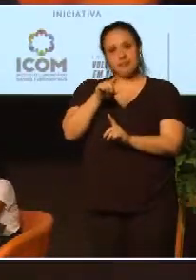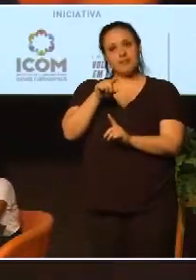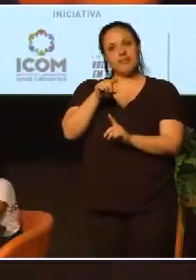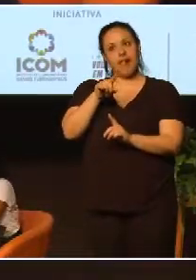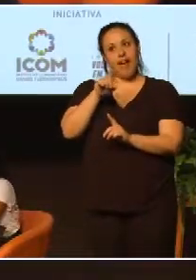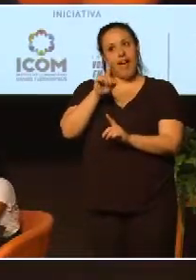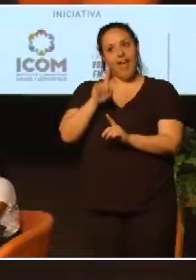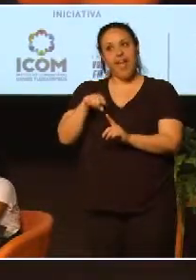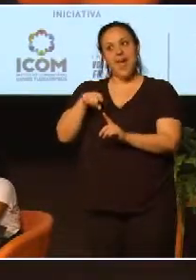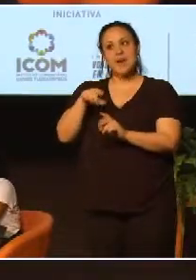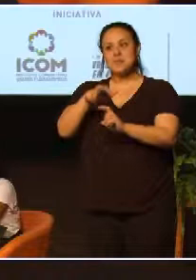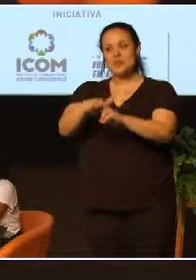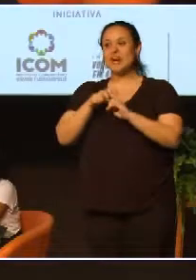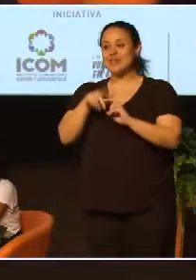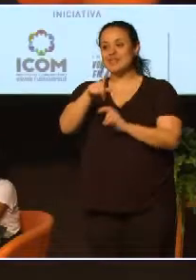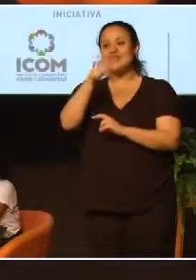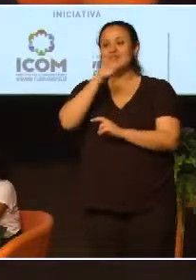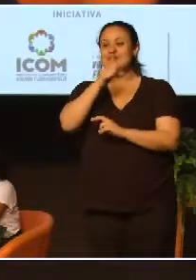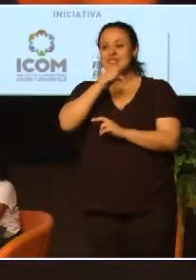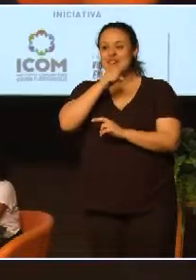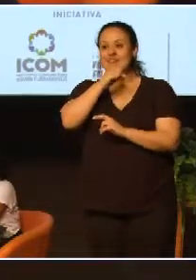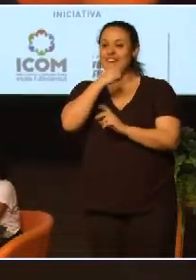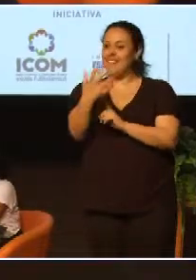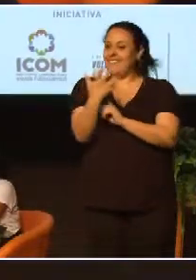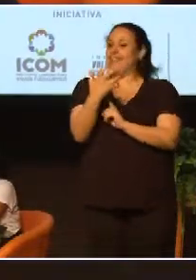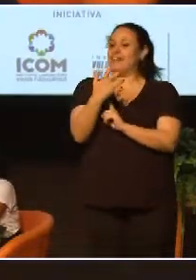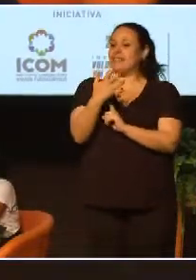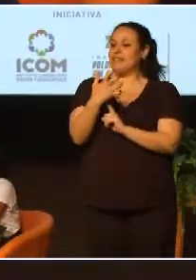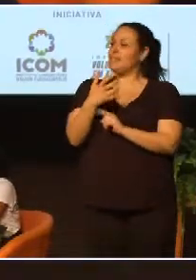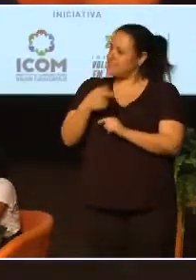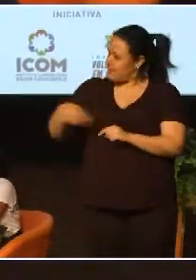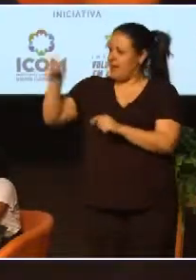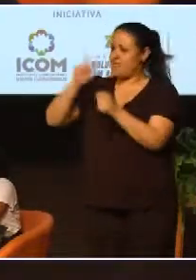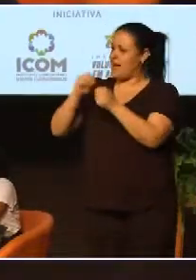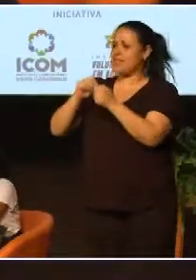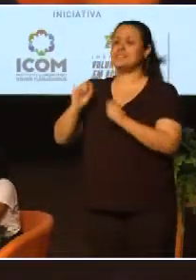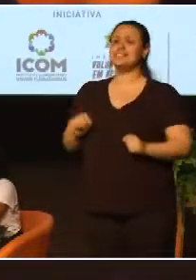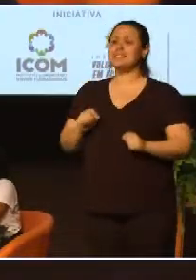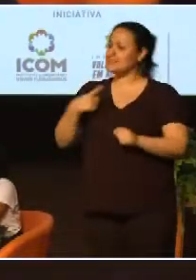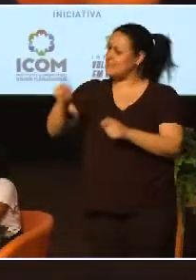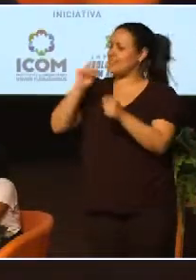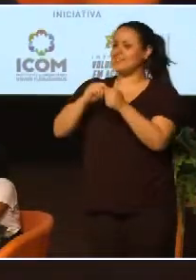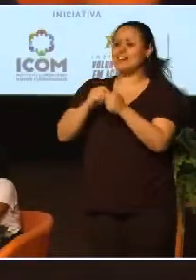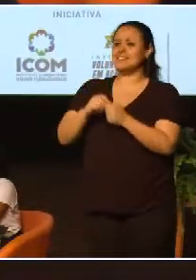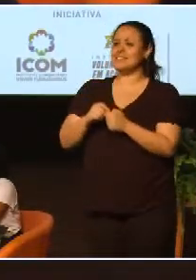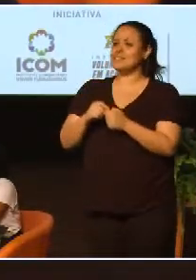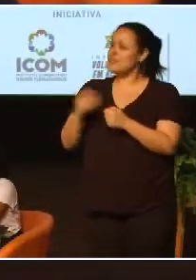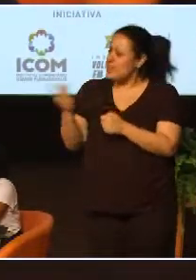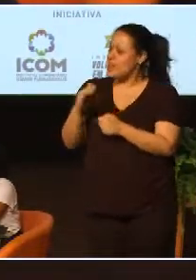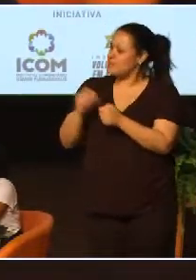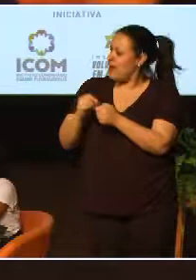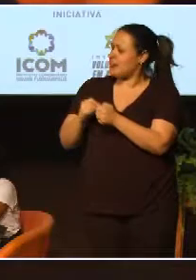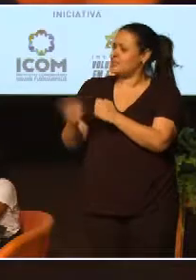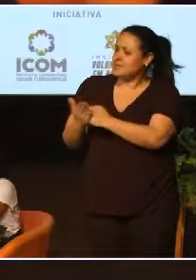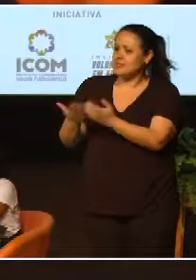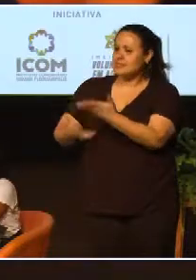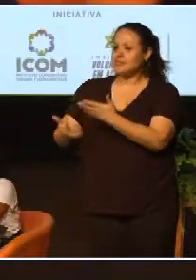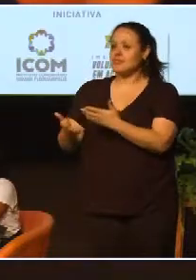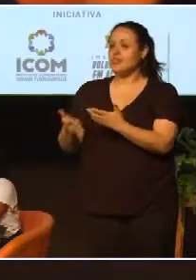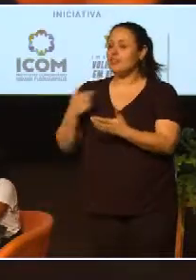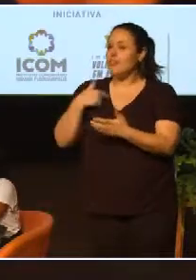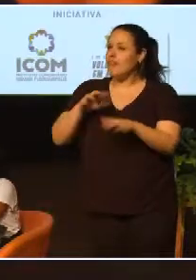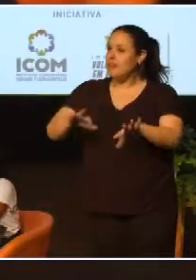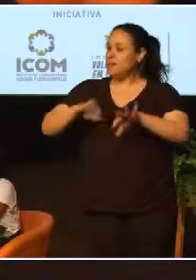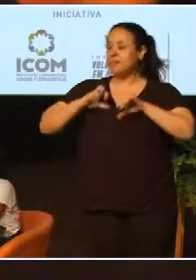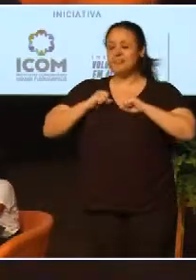se vira. Hoje, boa parte dos empreendedores que participam da Feira Preta, principalmente as mulheres, vieram desse processo de se virar.